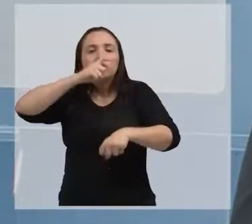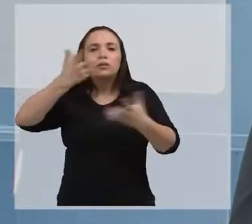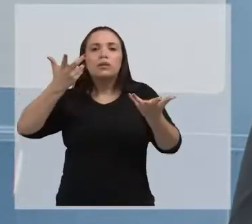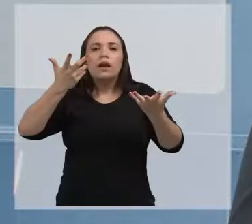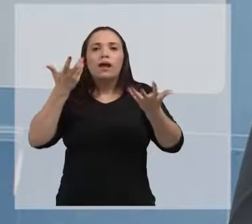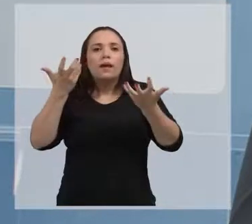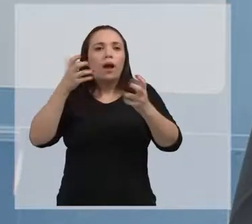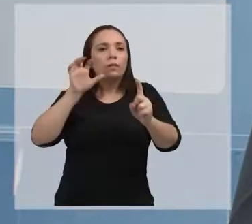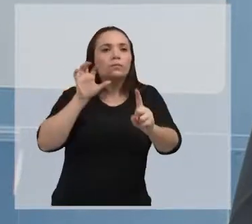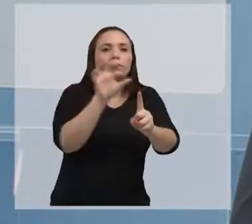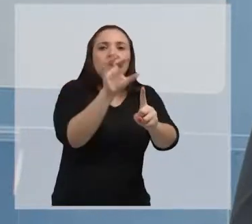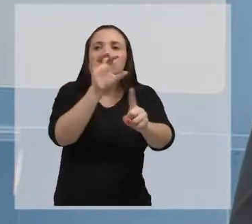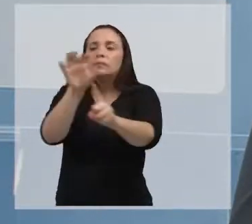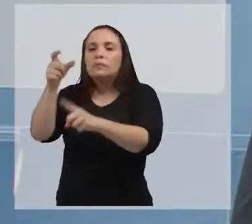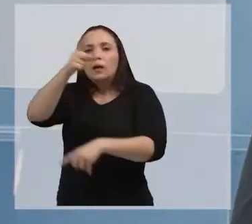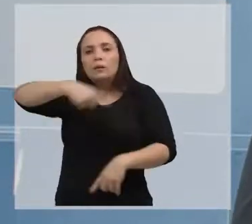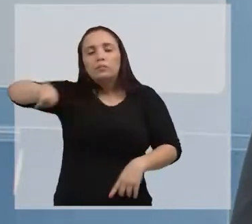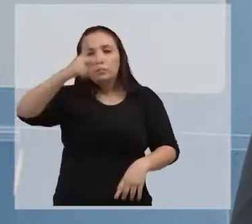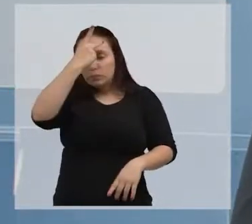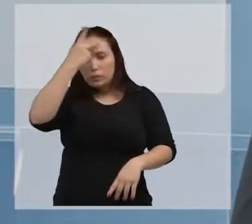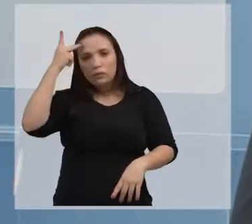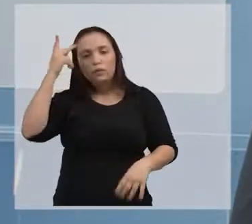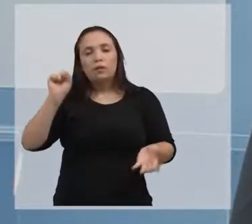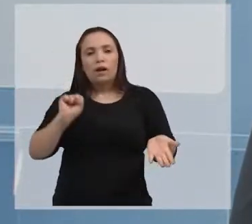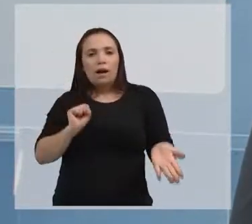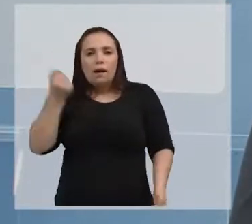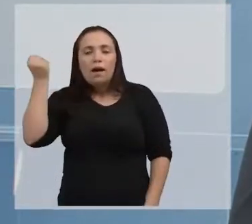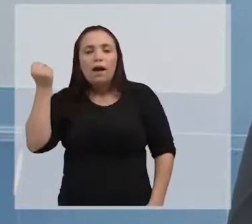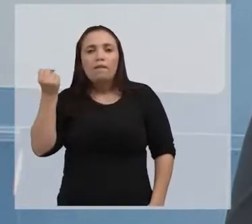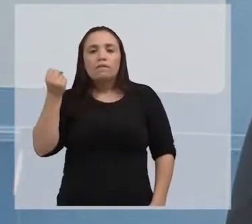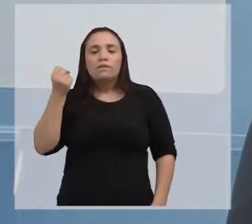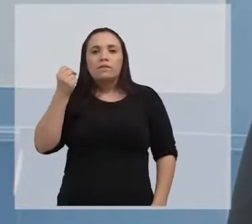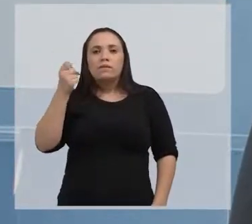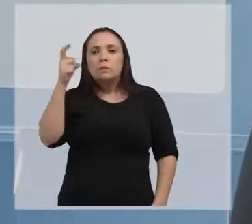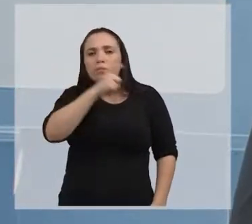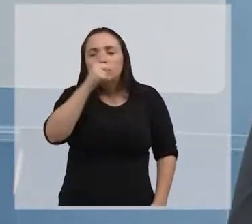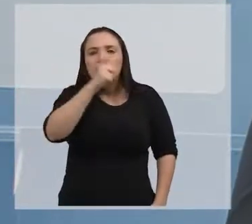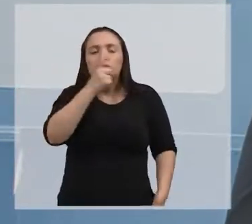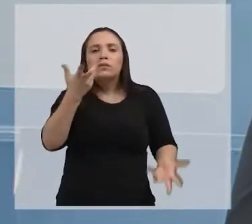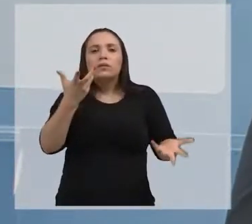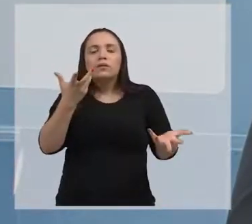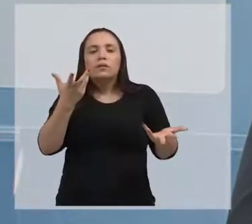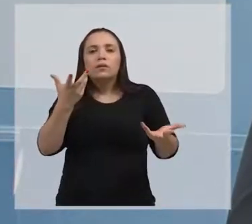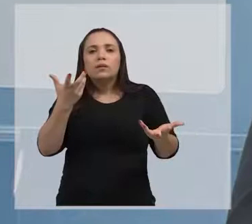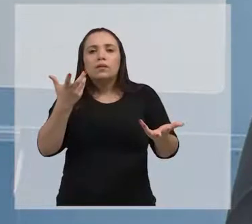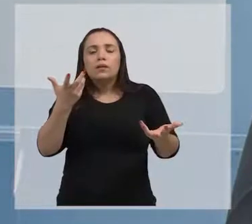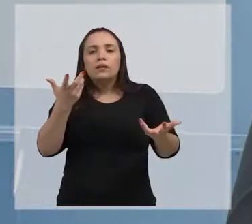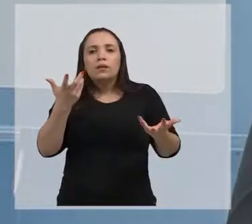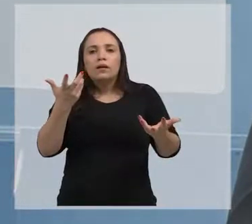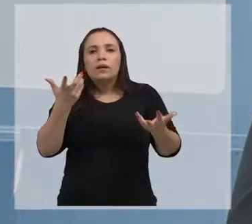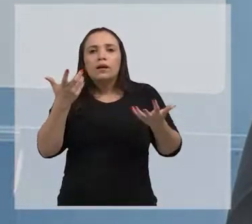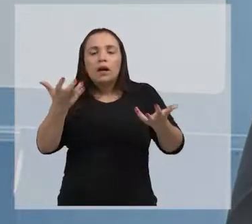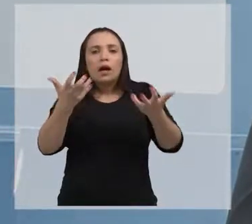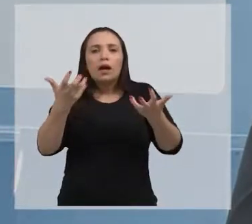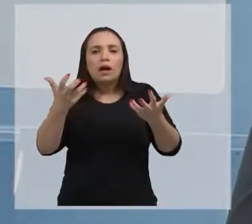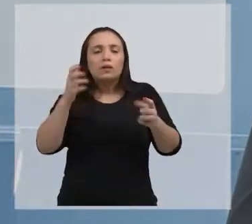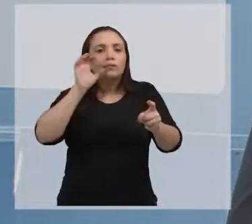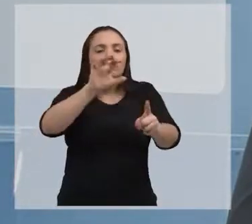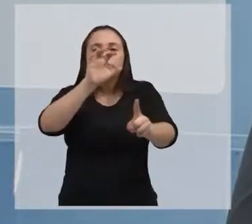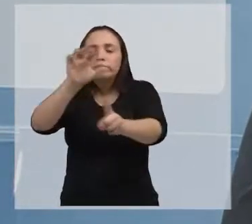denúncia de falsas, verdadeiras, mentirosas, aumentadas, defesas.